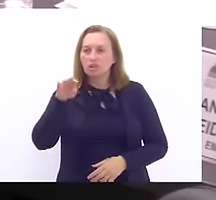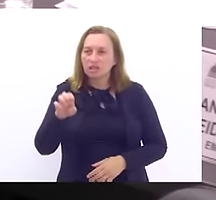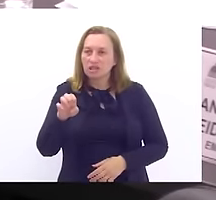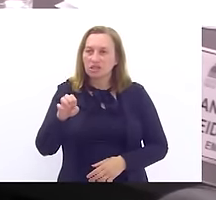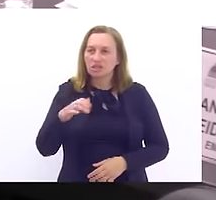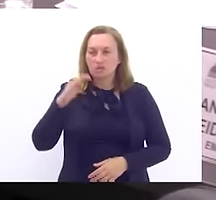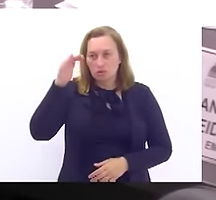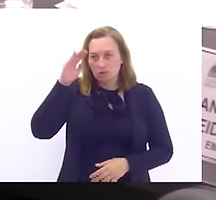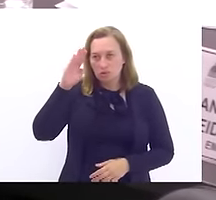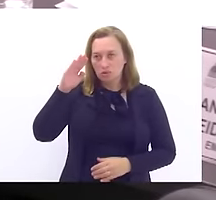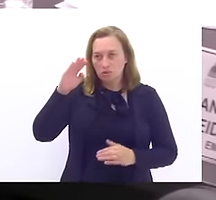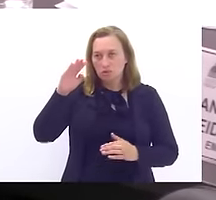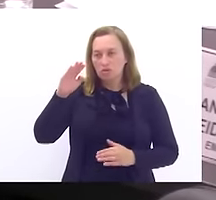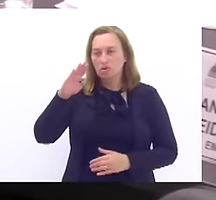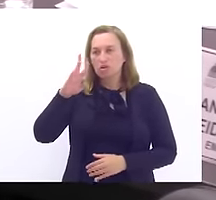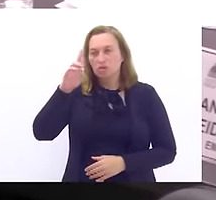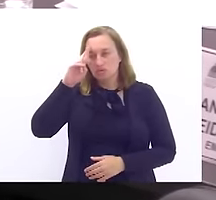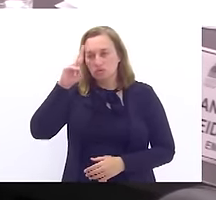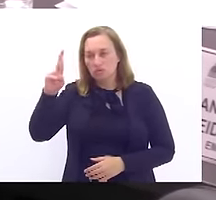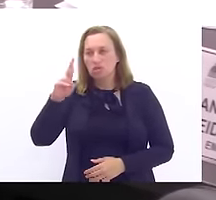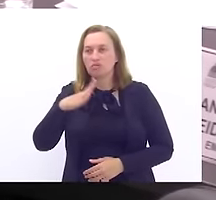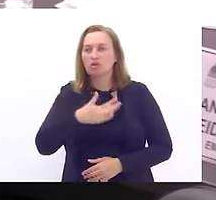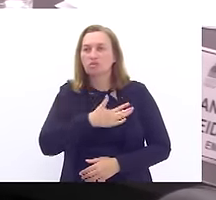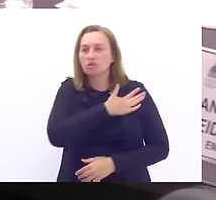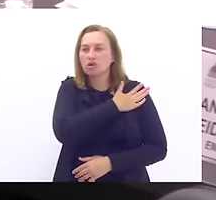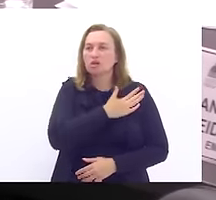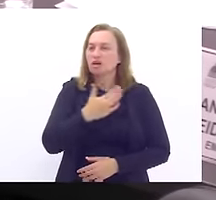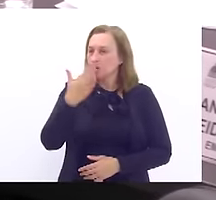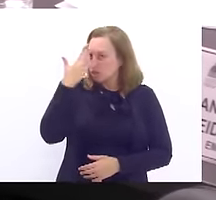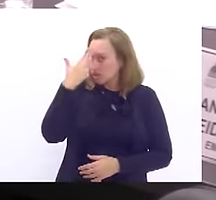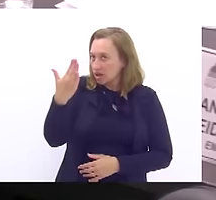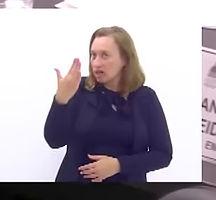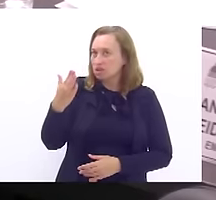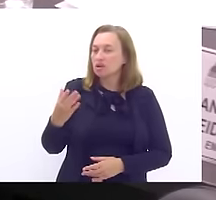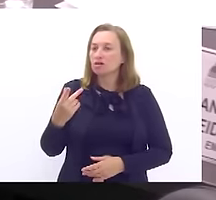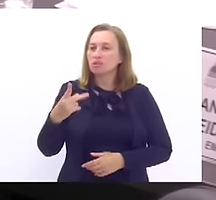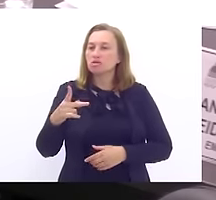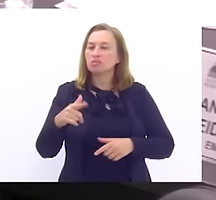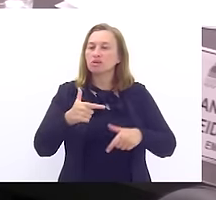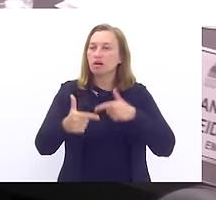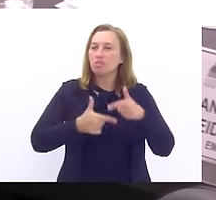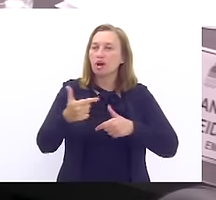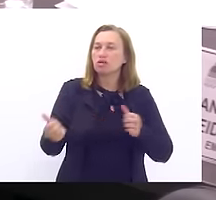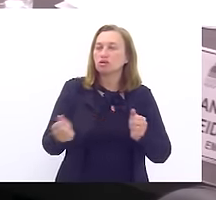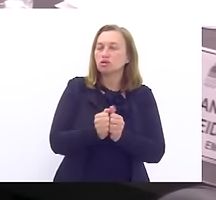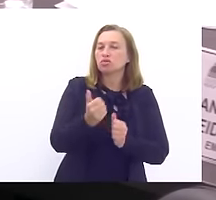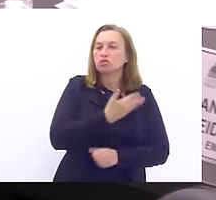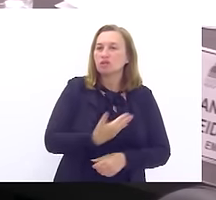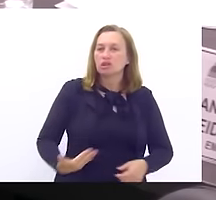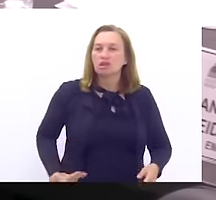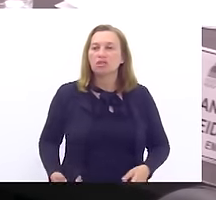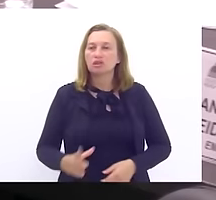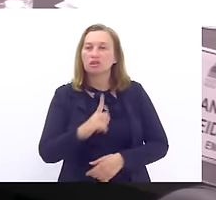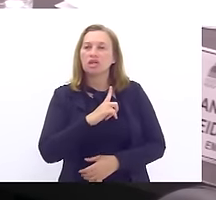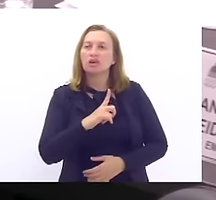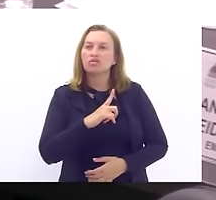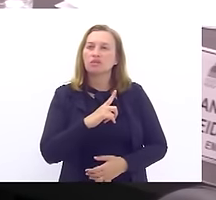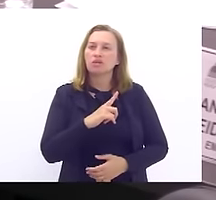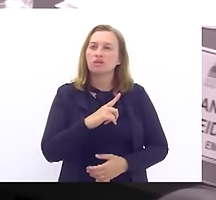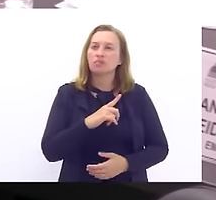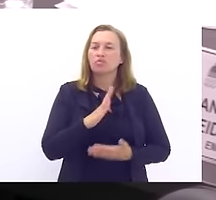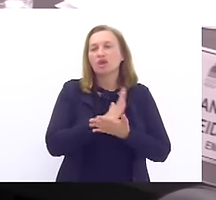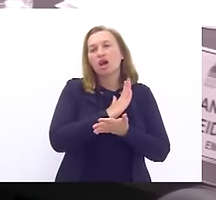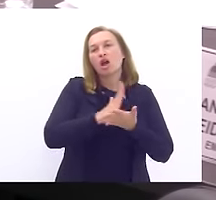a gente realmente é muito grato a essa demanda do Senhor junto ao Governador porque existiram existiram